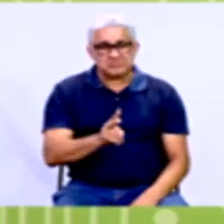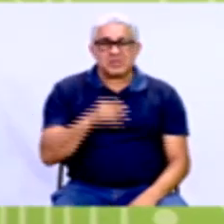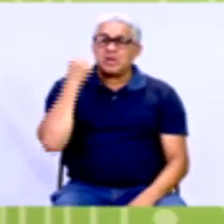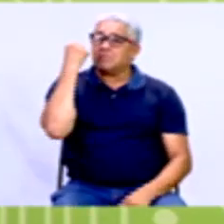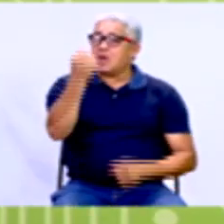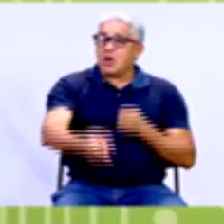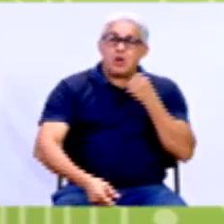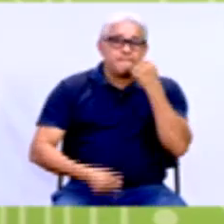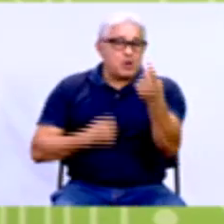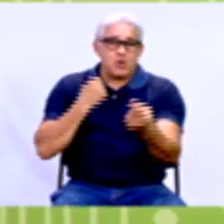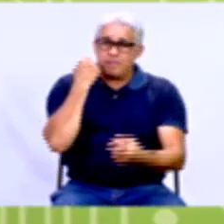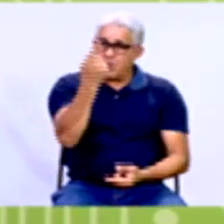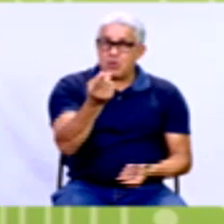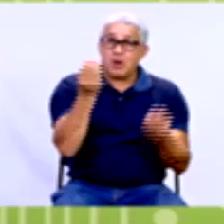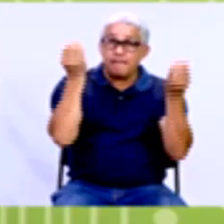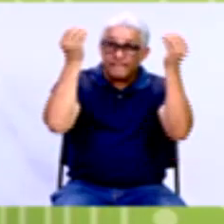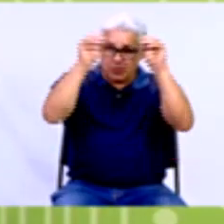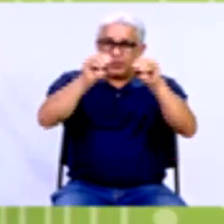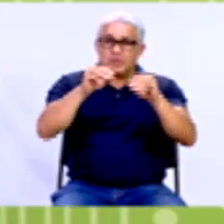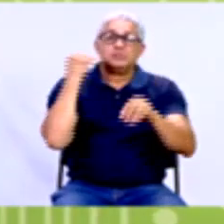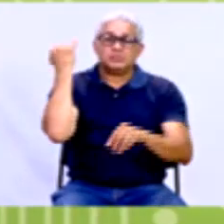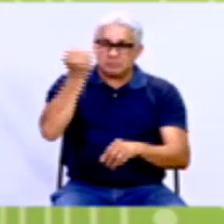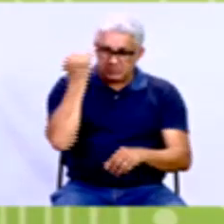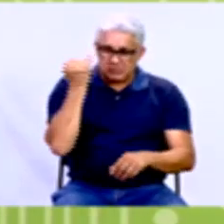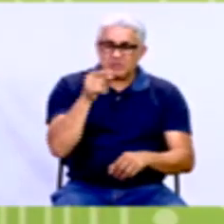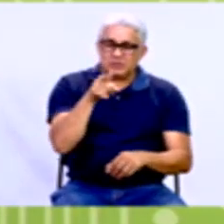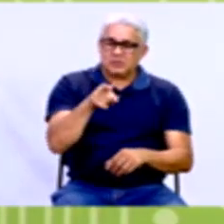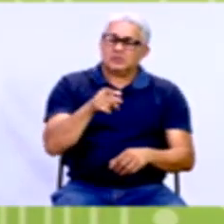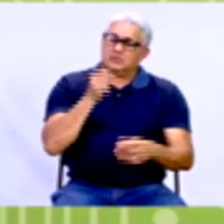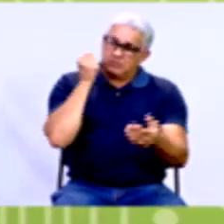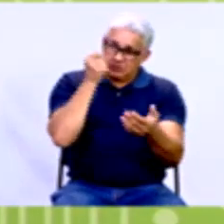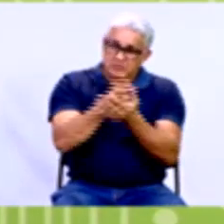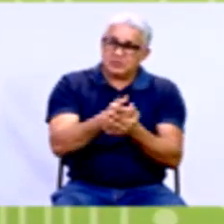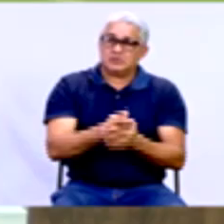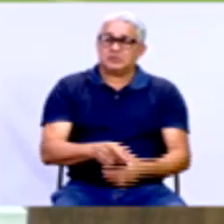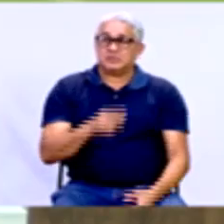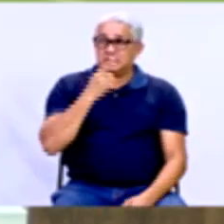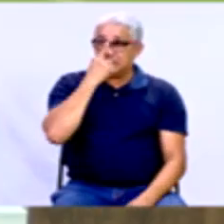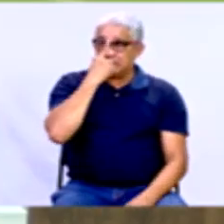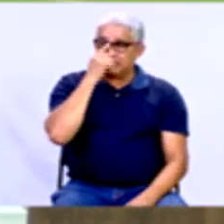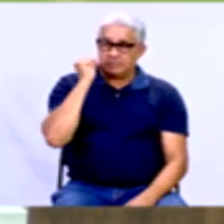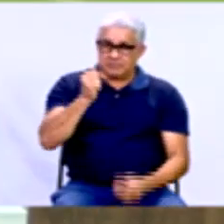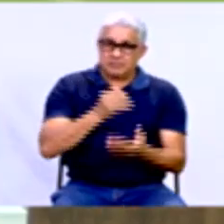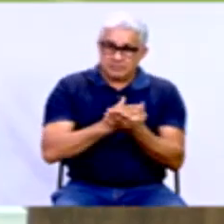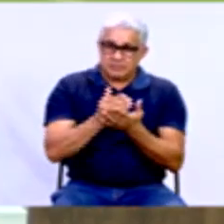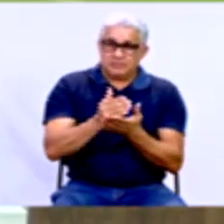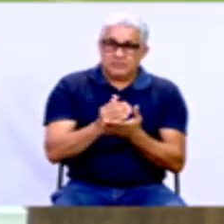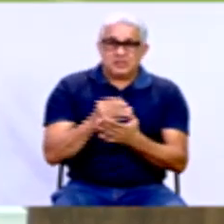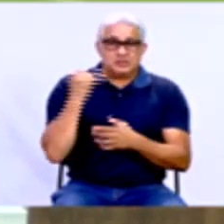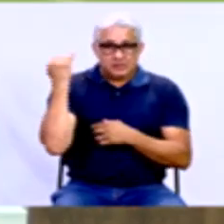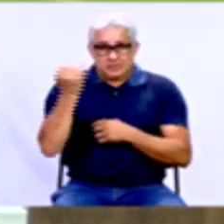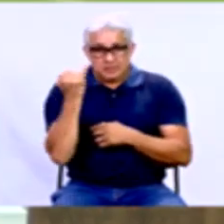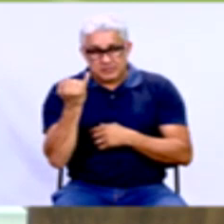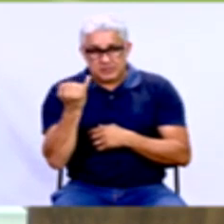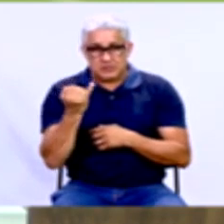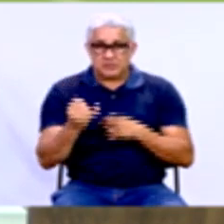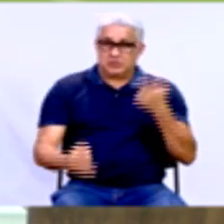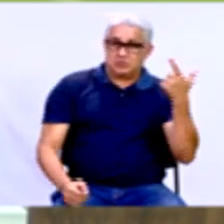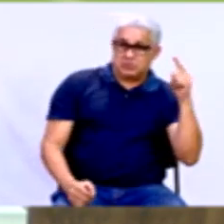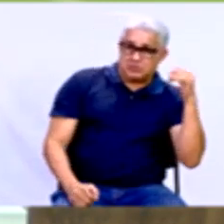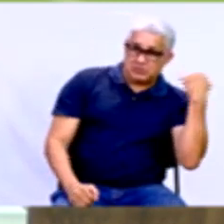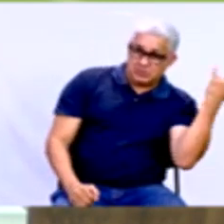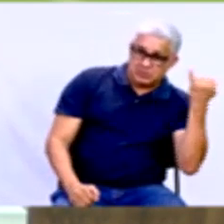ou isso é muito importante para você, ou é nada importante. Você pode começar... sem importância, importante,